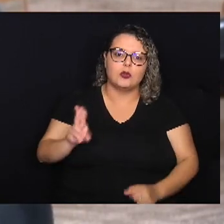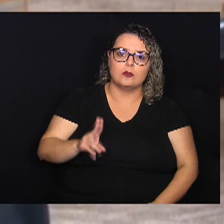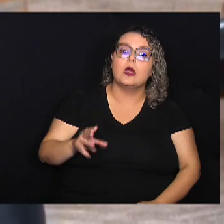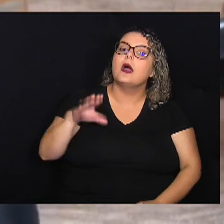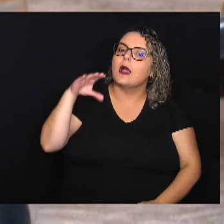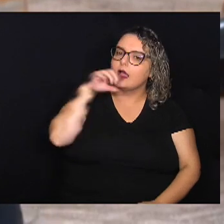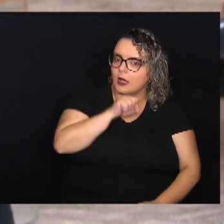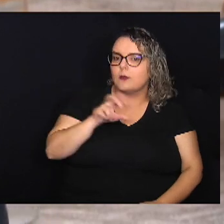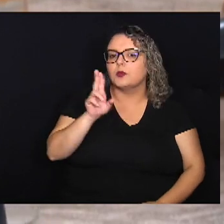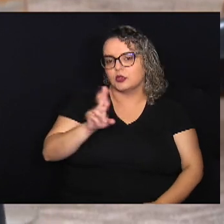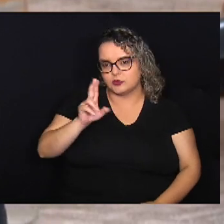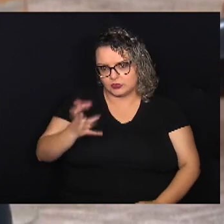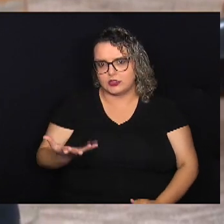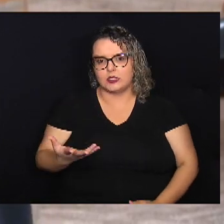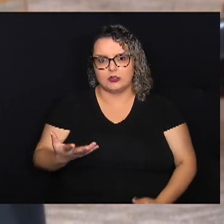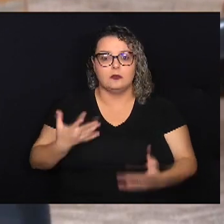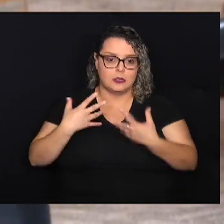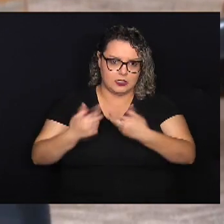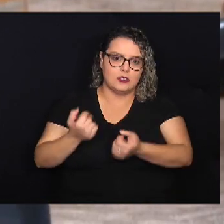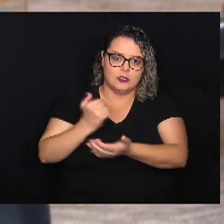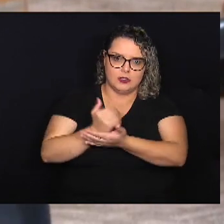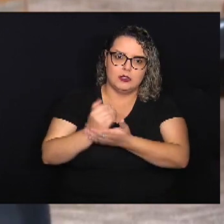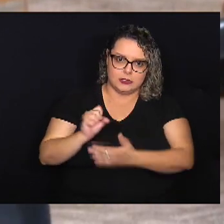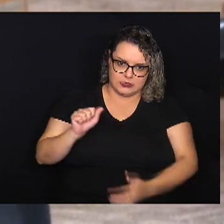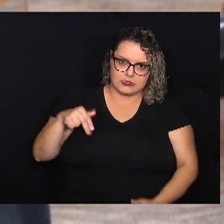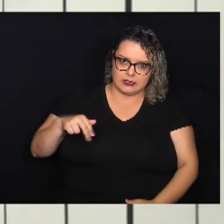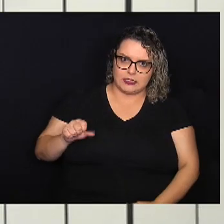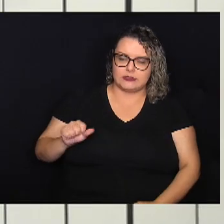breve para aceitar esse pagamento na Sanasa.